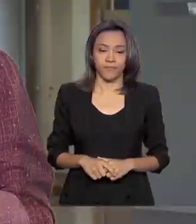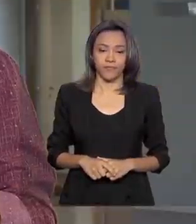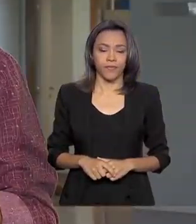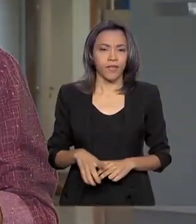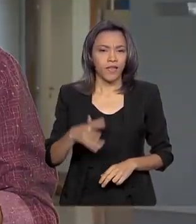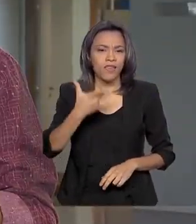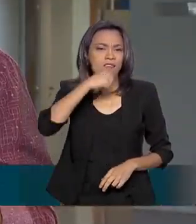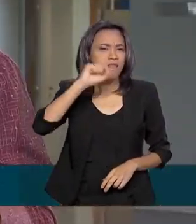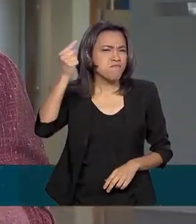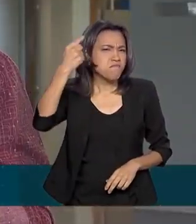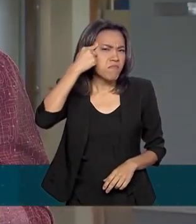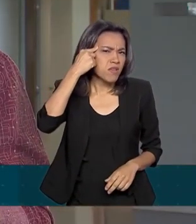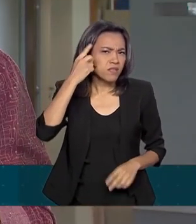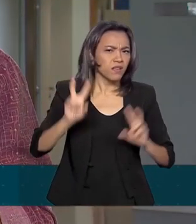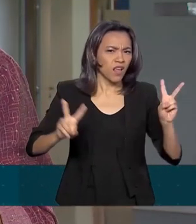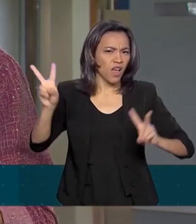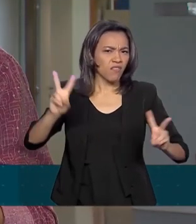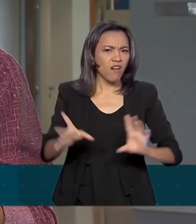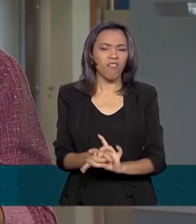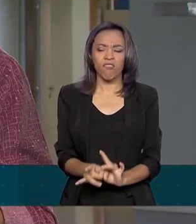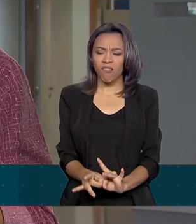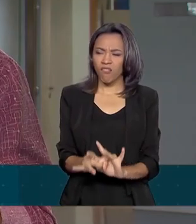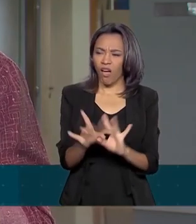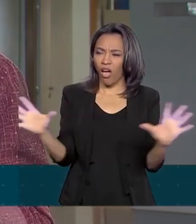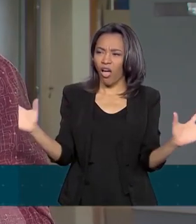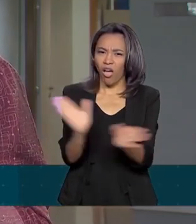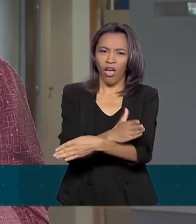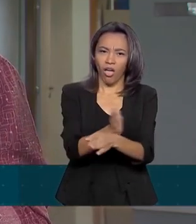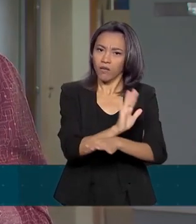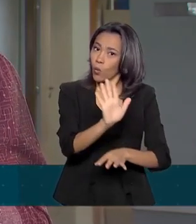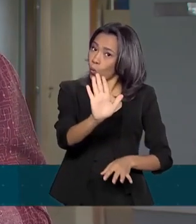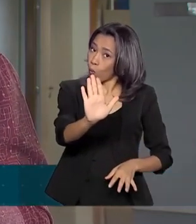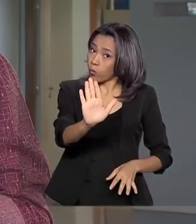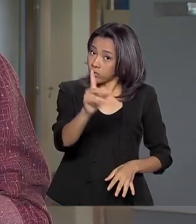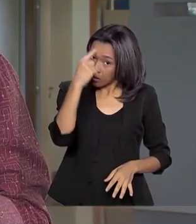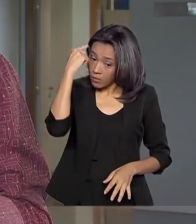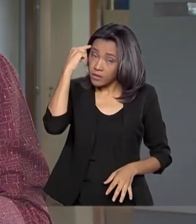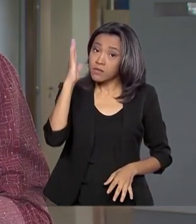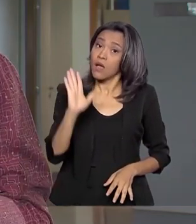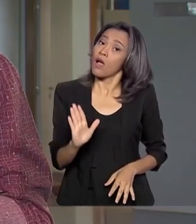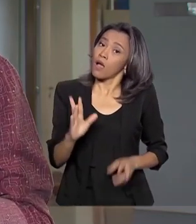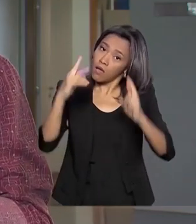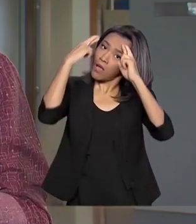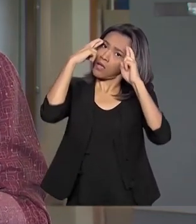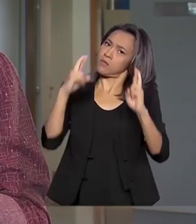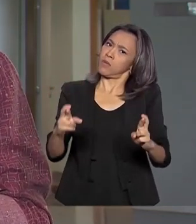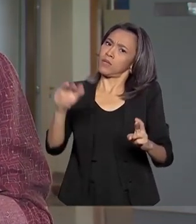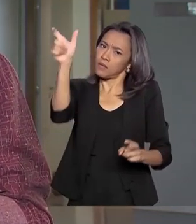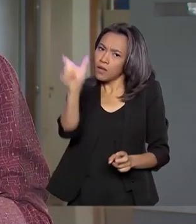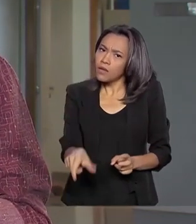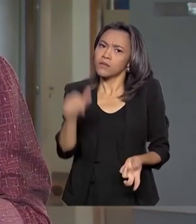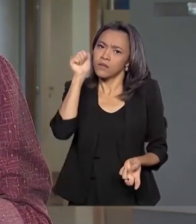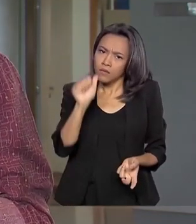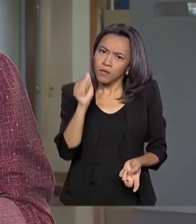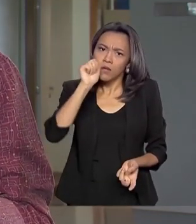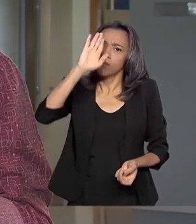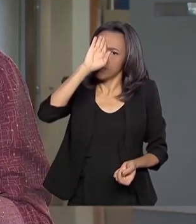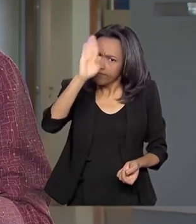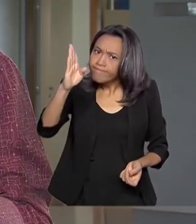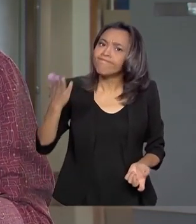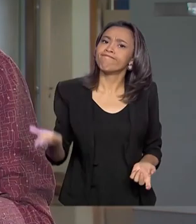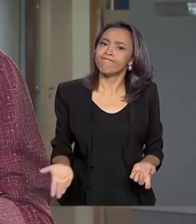Quem pensa que no carnaval vale tudo precisa pensar um pouco melhor para não desrespeitar a liberdade da mulher, principalmente.